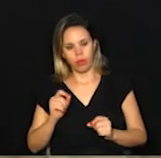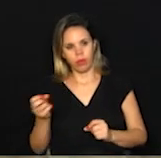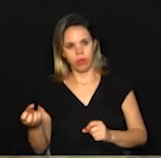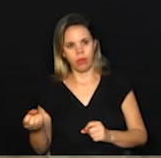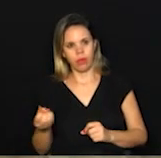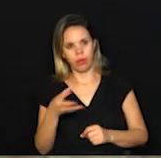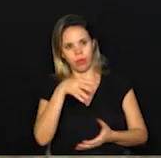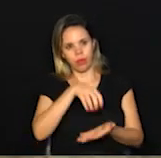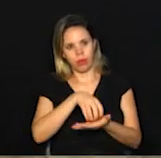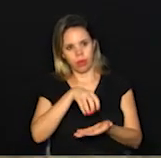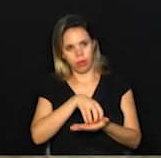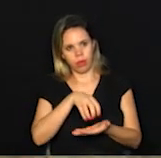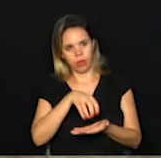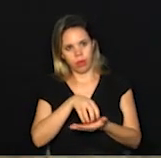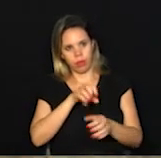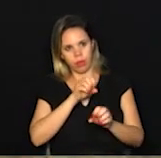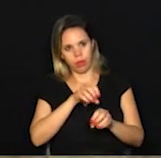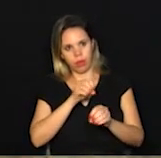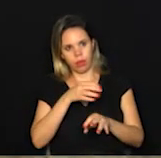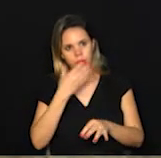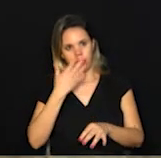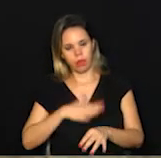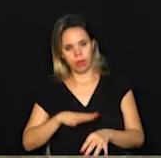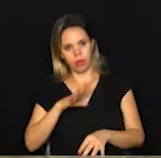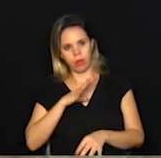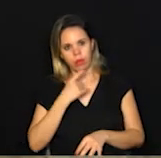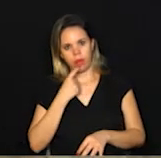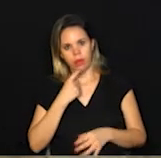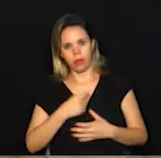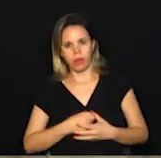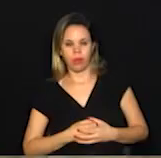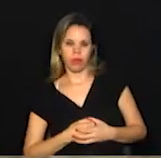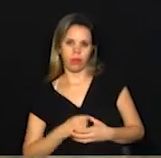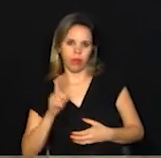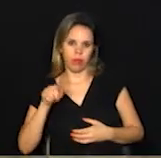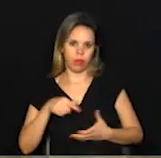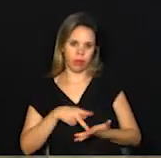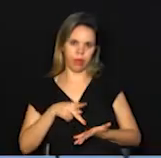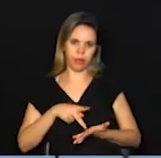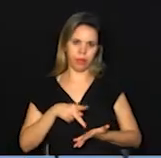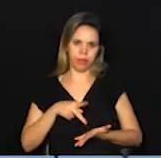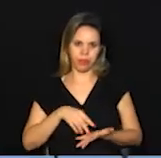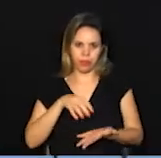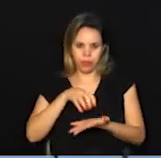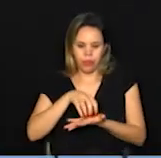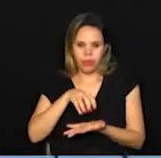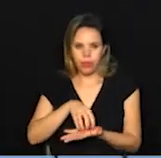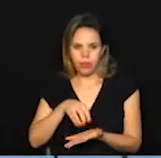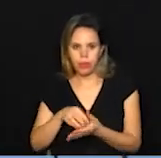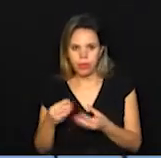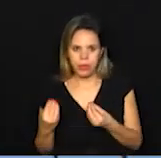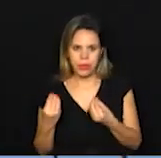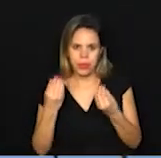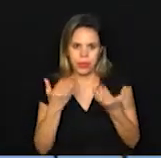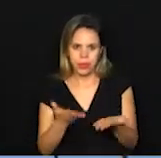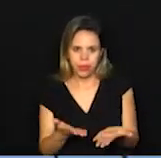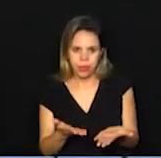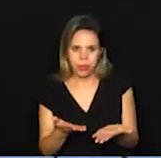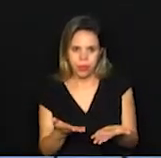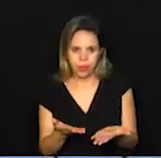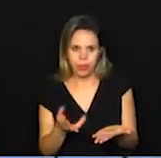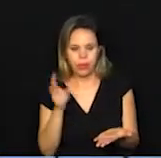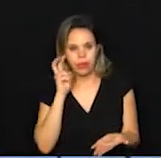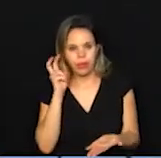novo Centro de Educação Infantil, na cidade de Campinas. É verdade, a unidade foi entregue